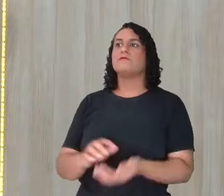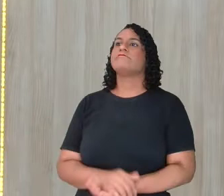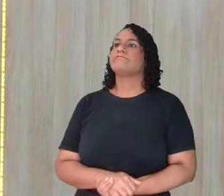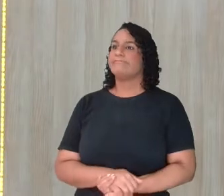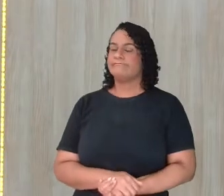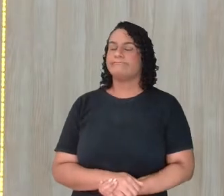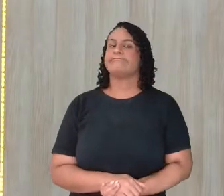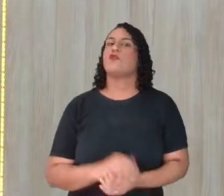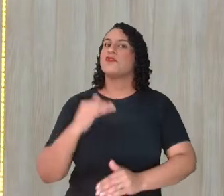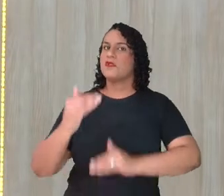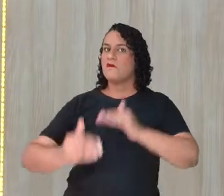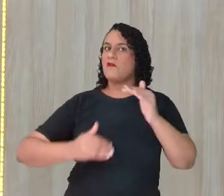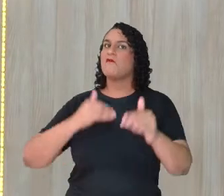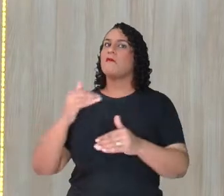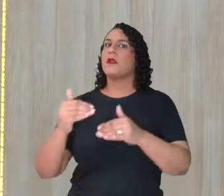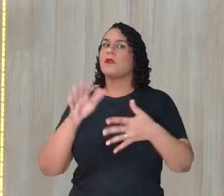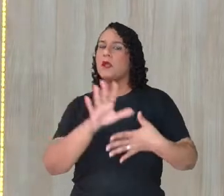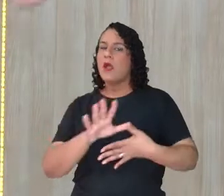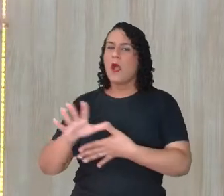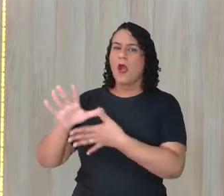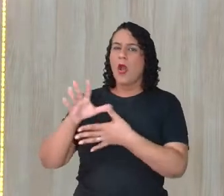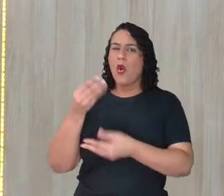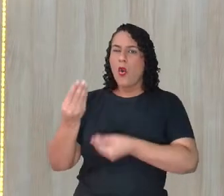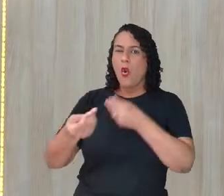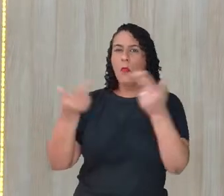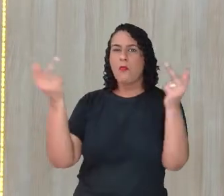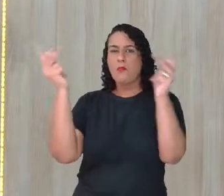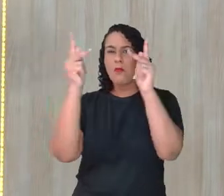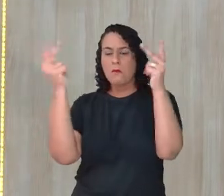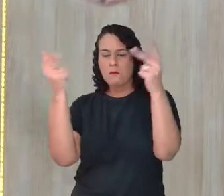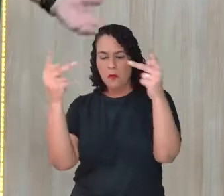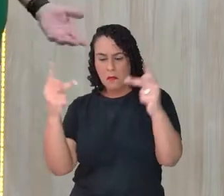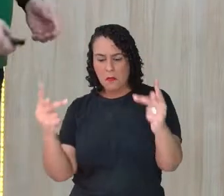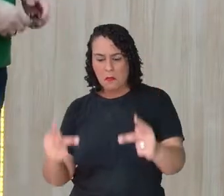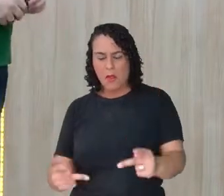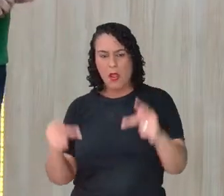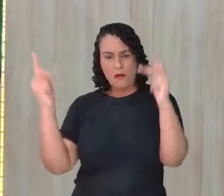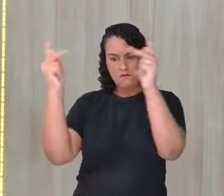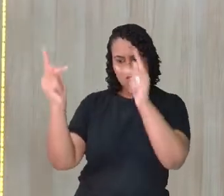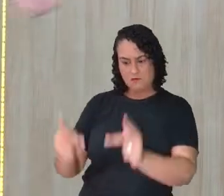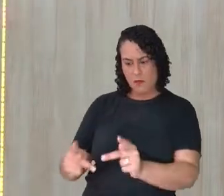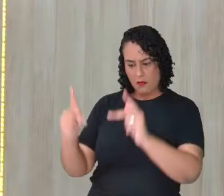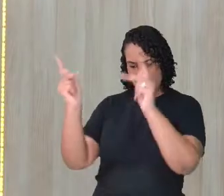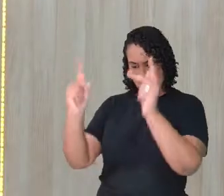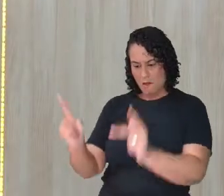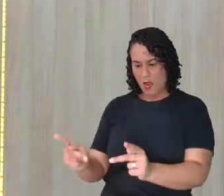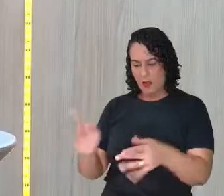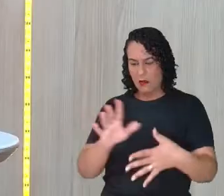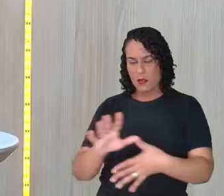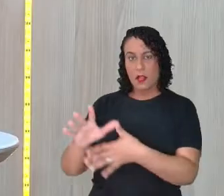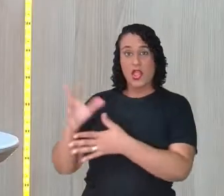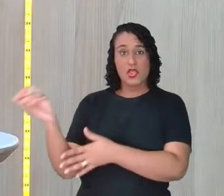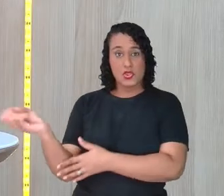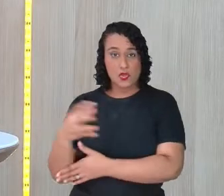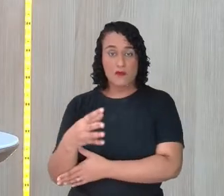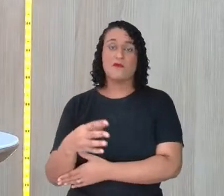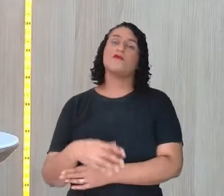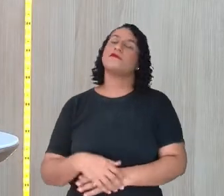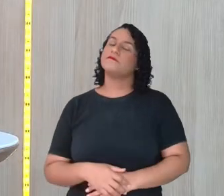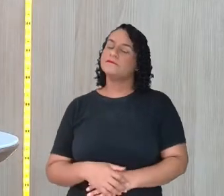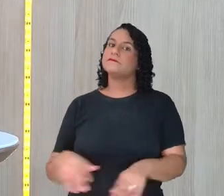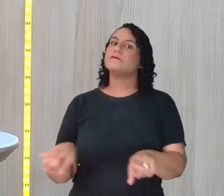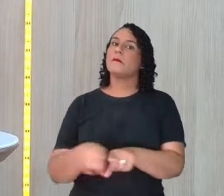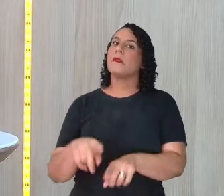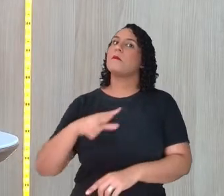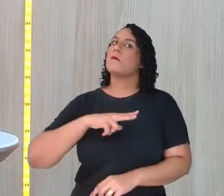foi, professor? Questão da desenho, né, de novos mapas, novas cartas, né, geográficas ali. Exatamente. E